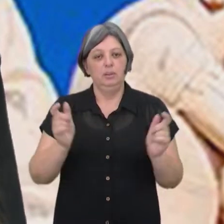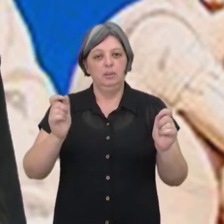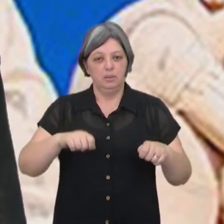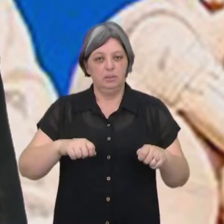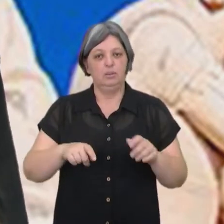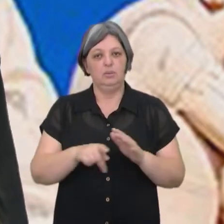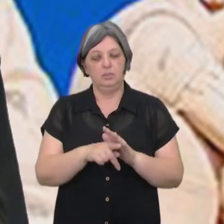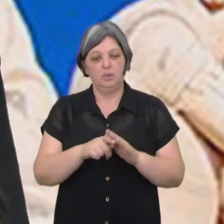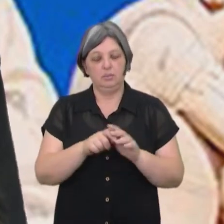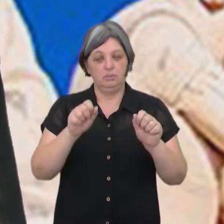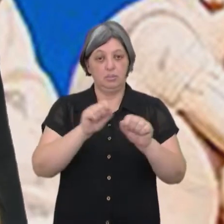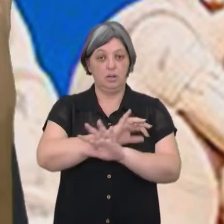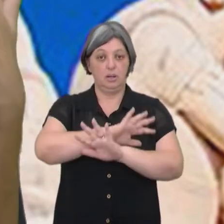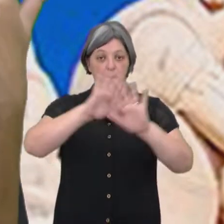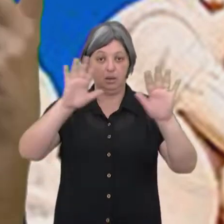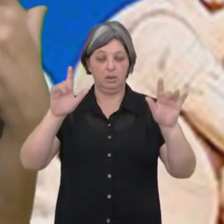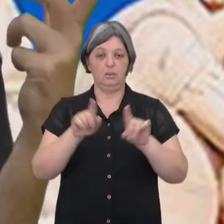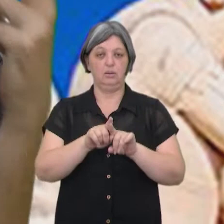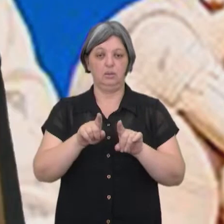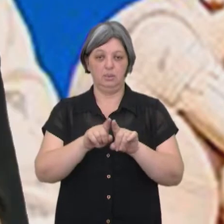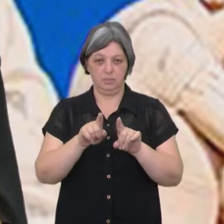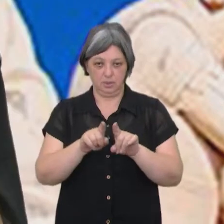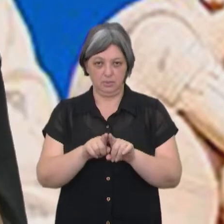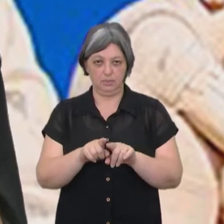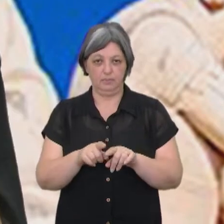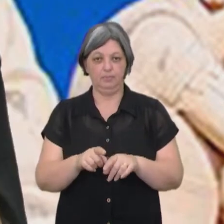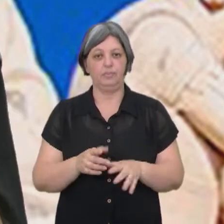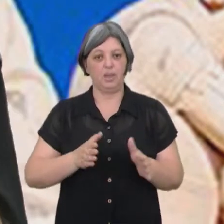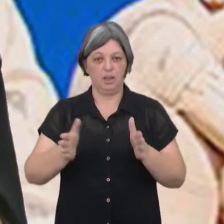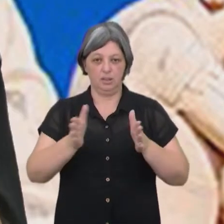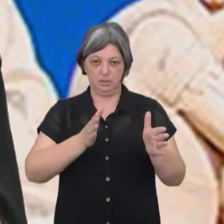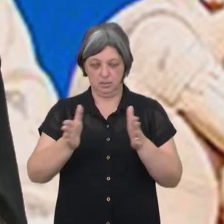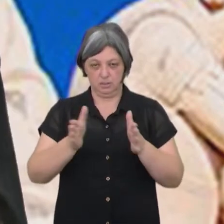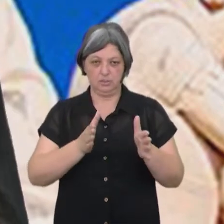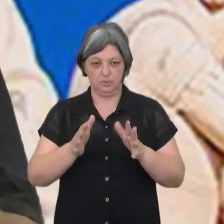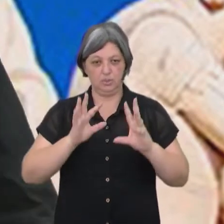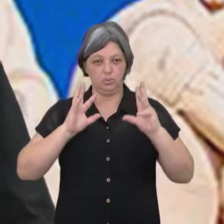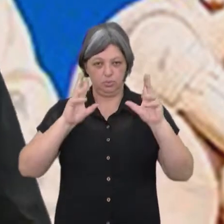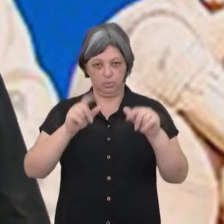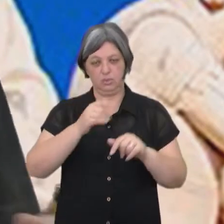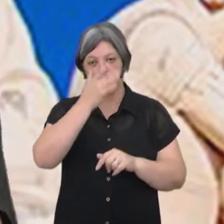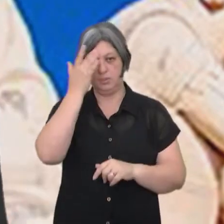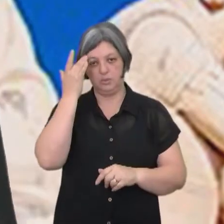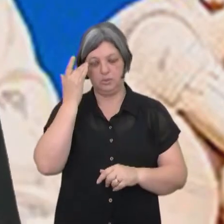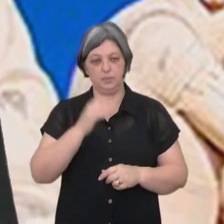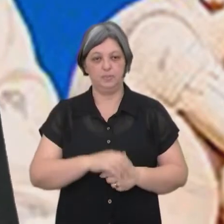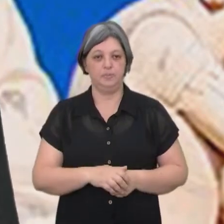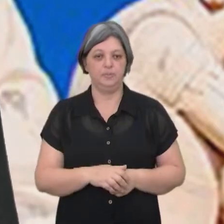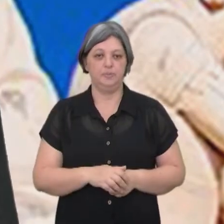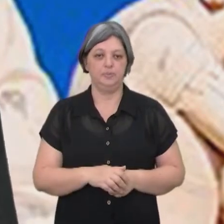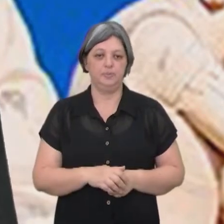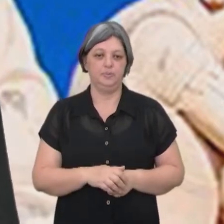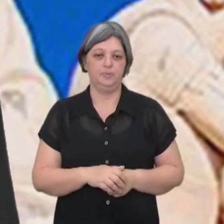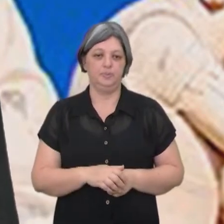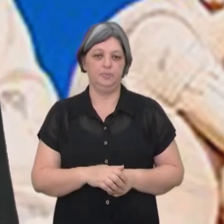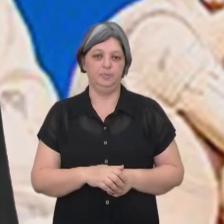mais abrangente e com certeza aí muito mais acessível a todos, né?